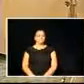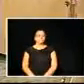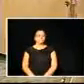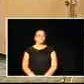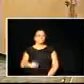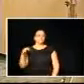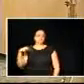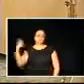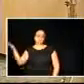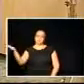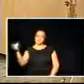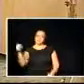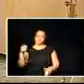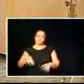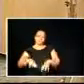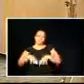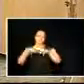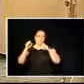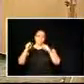votos para aprovação.